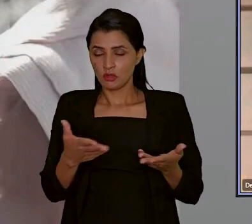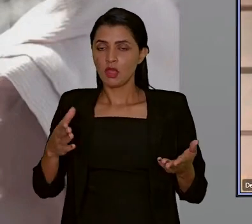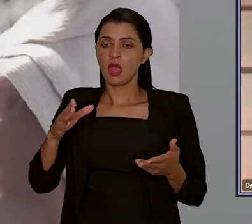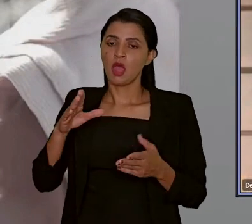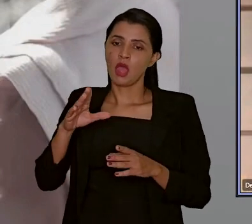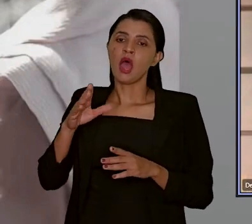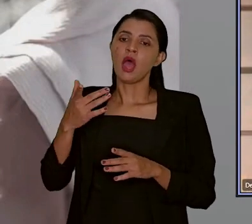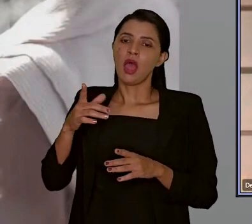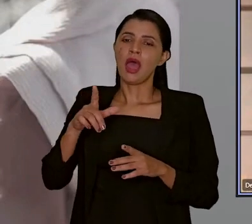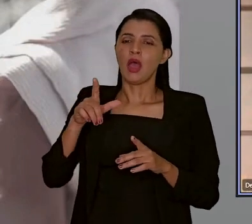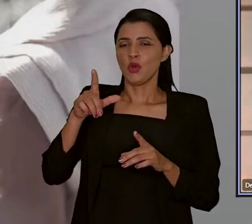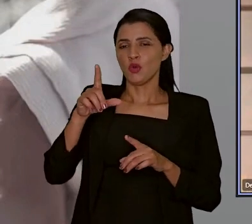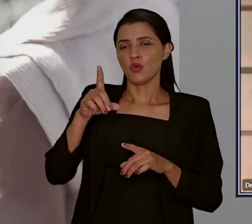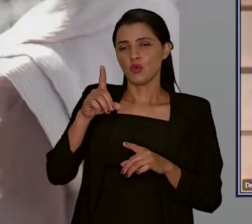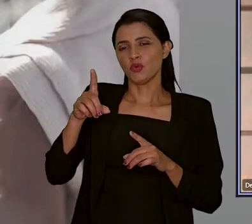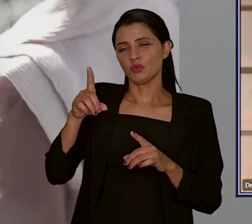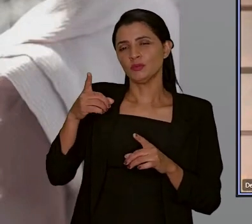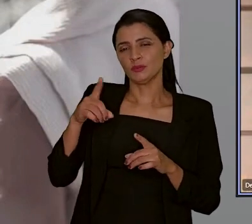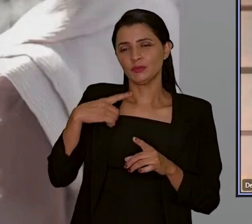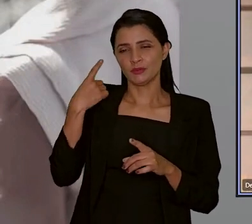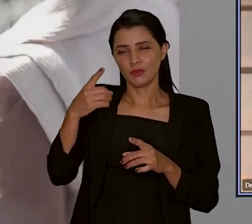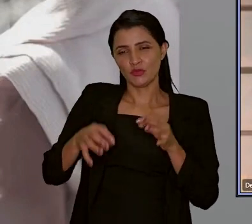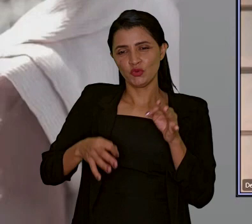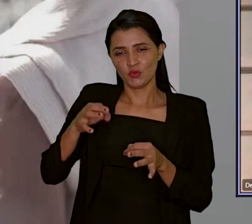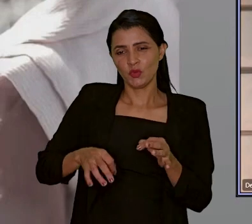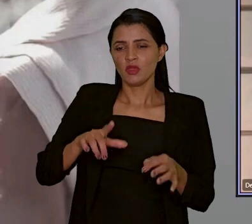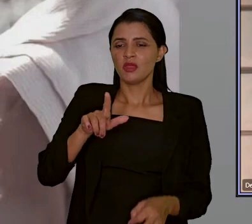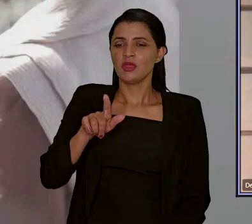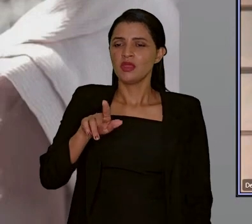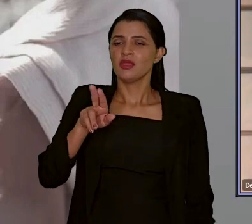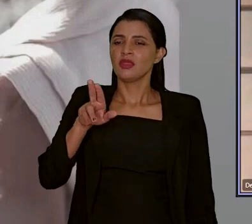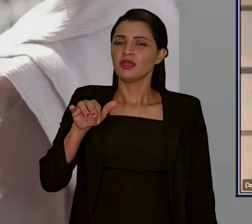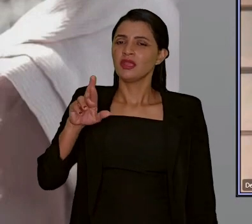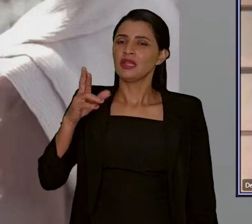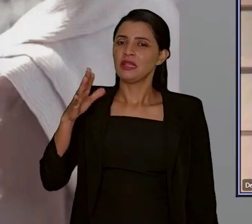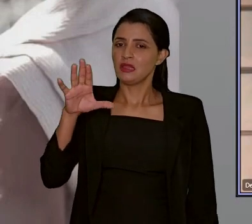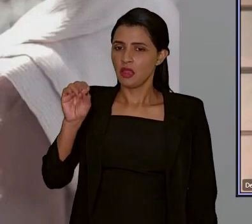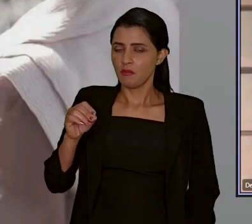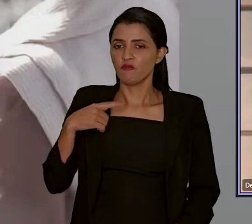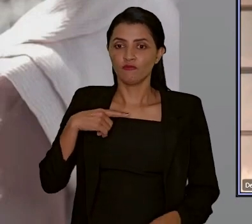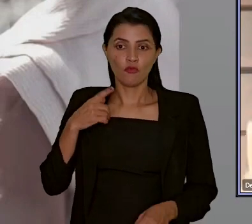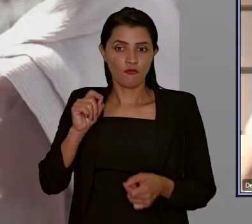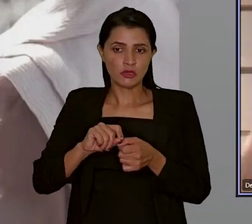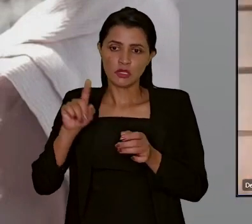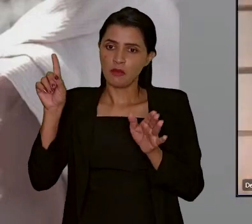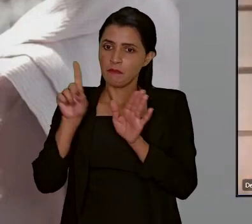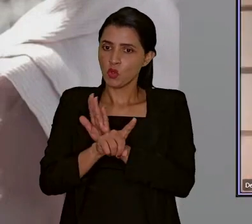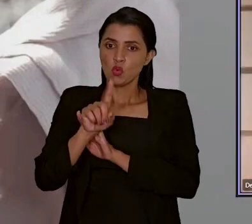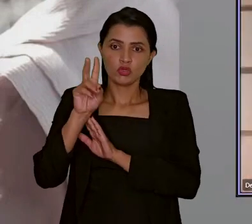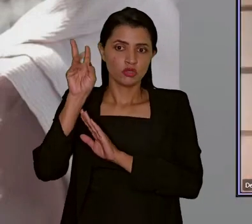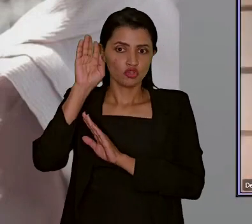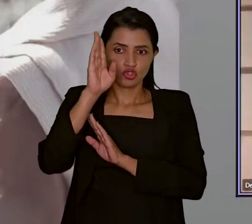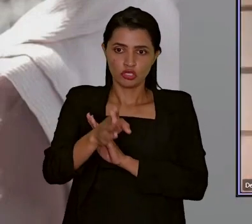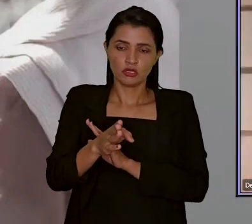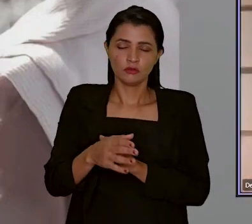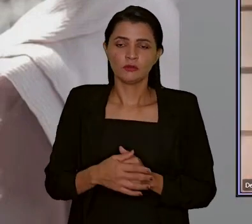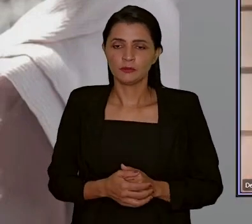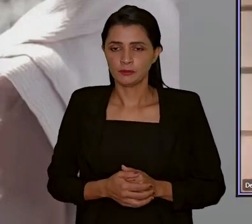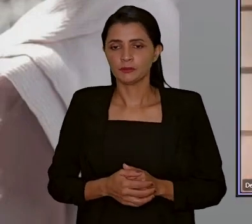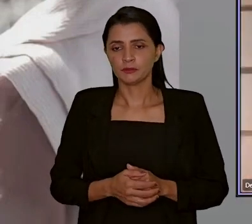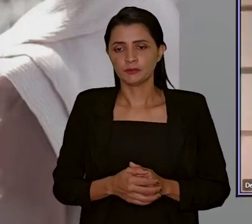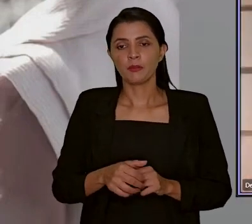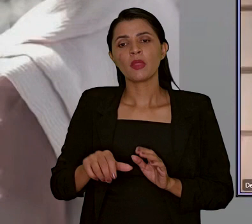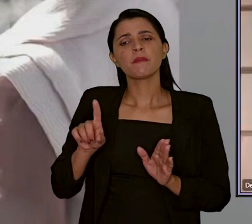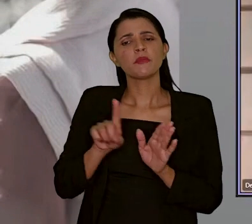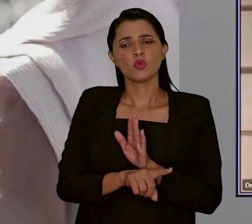Calmon. Já que o tempo é escasso, eu vou transmitir logo as duas perguntas de uma vez só. A primeira é